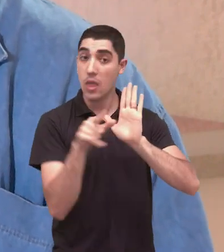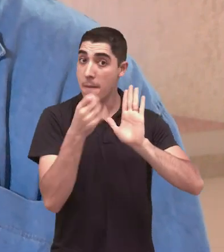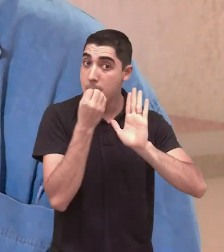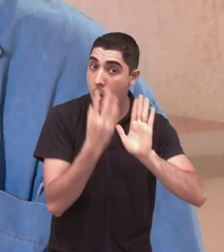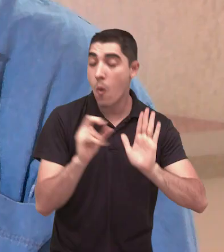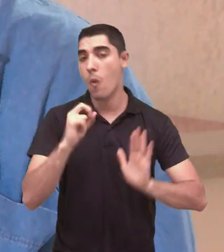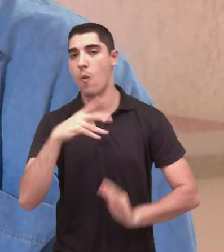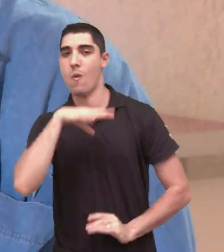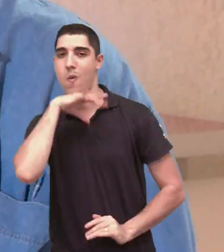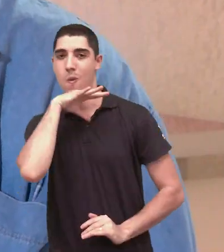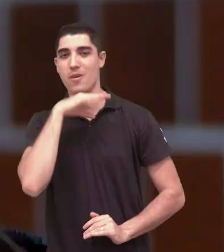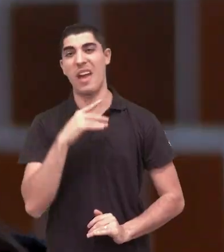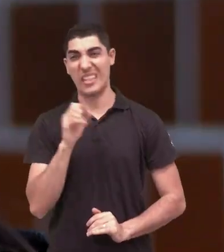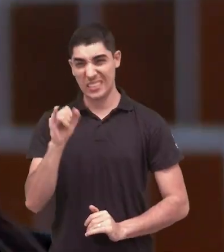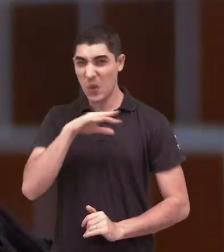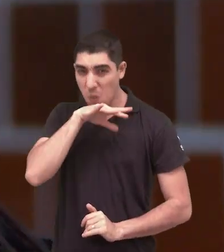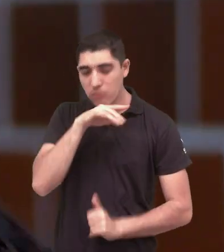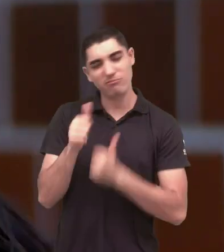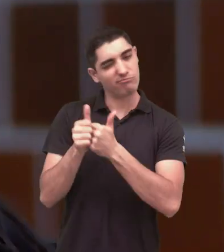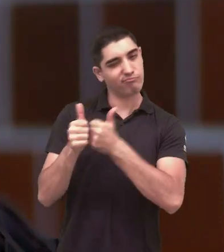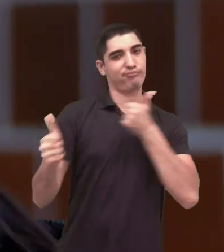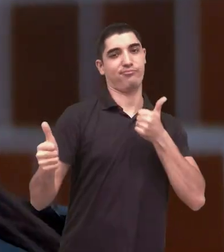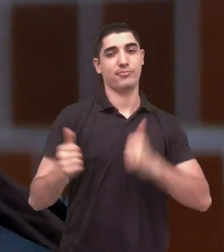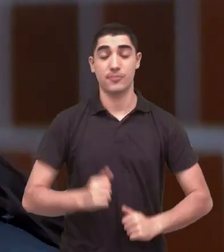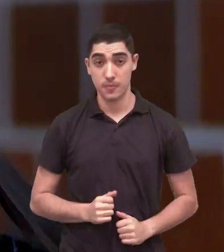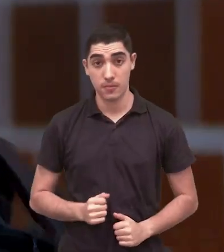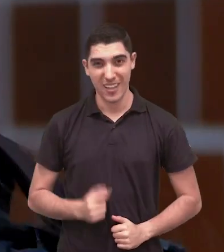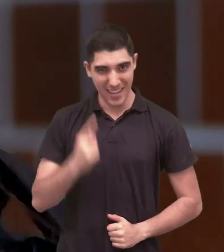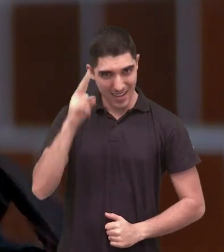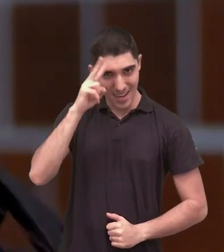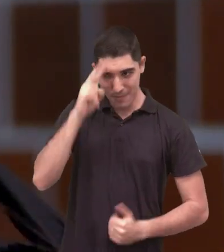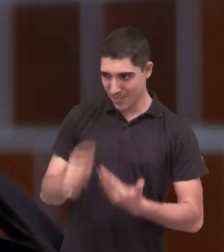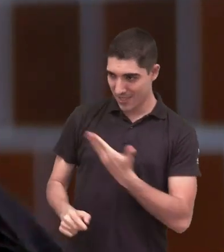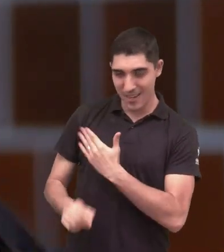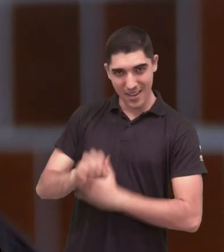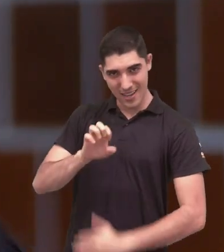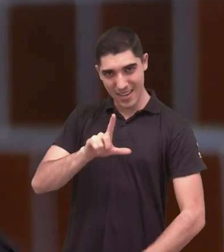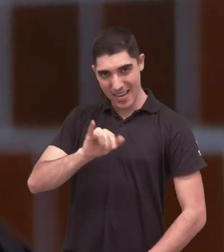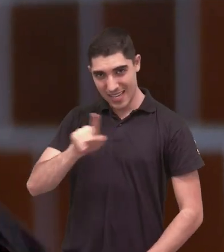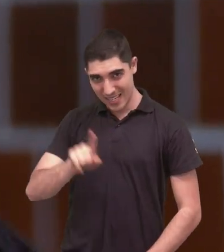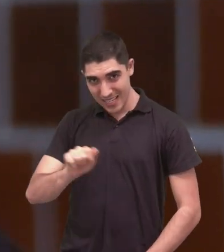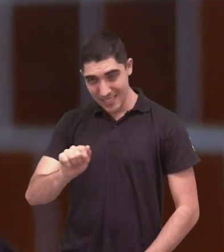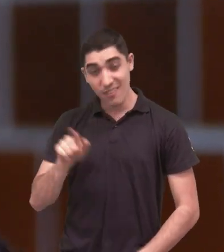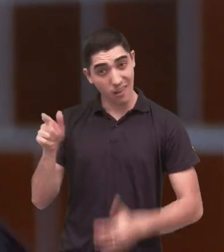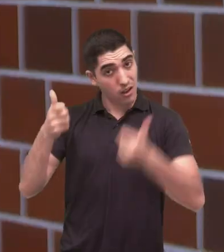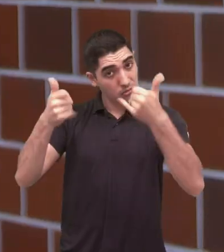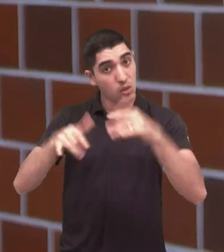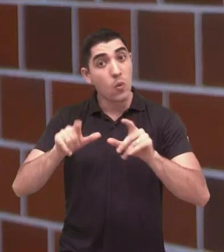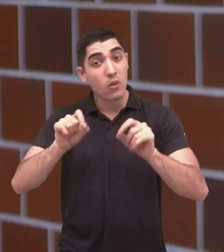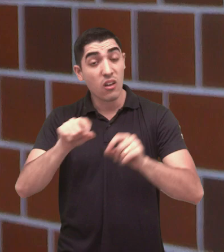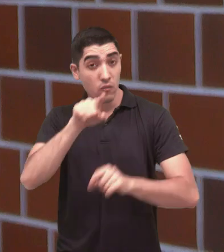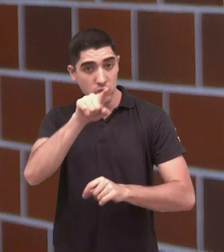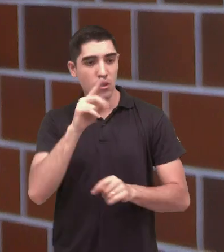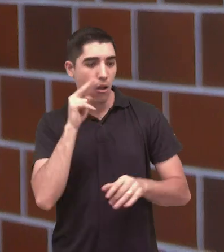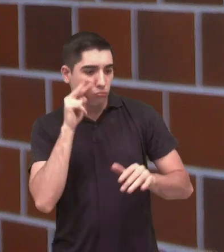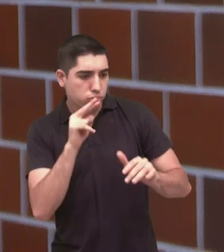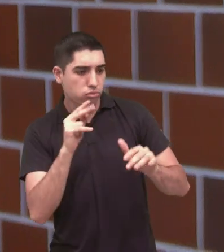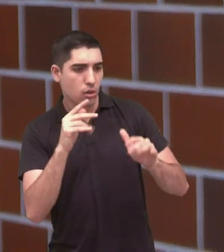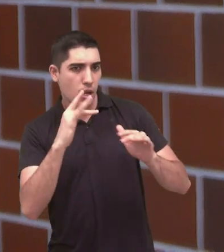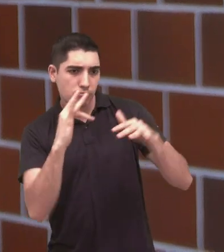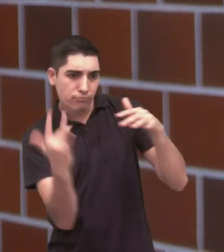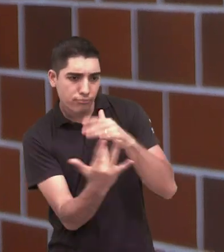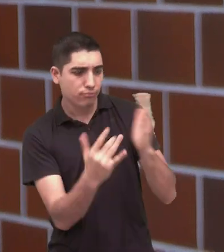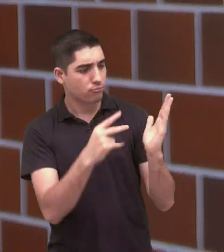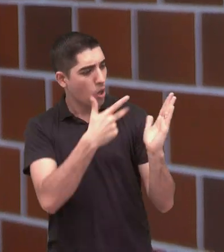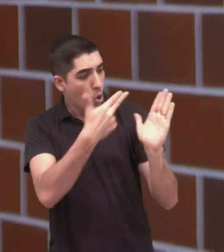de seguir e deixar de seguir. E se seguirmos a dica da Elísia, que conhecemos lá no início da reportagem, passar o tempo vendo